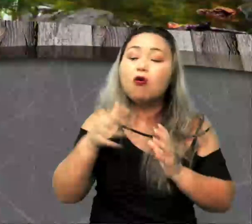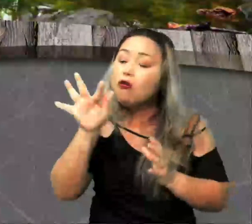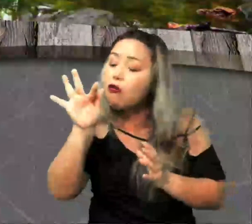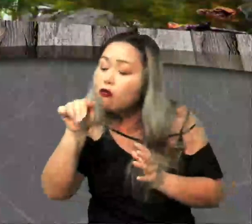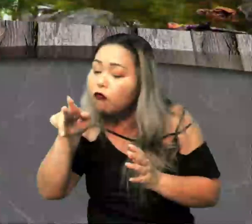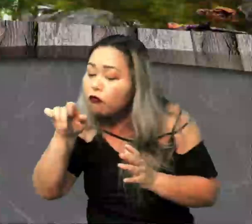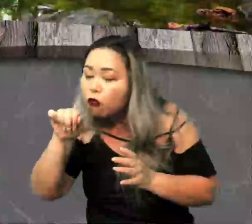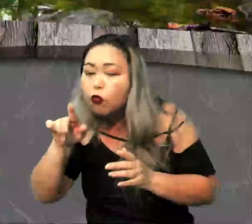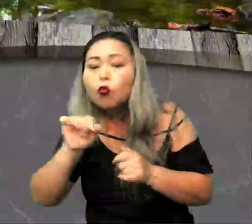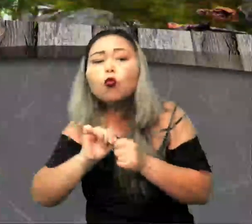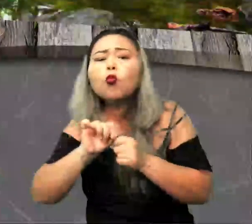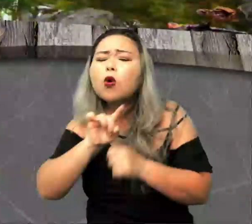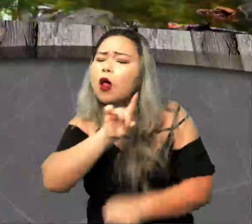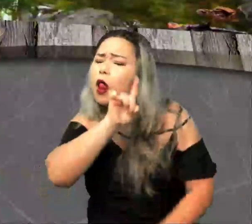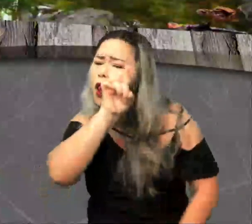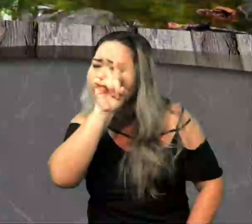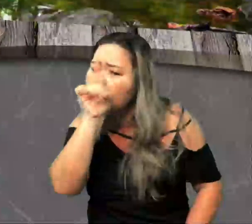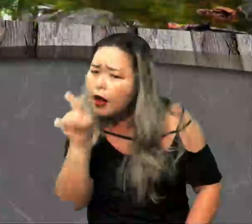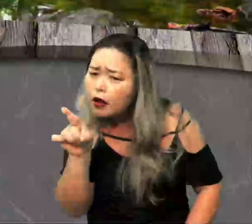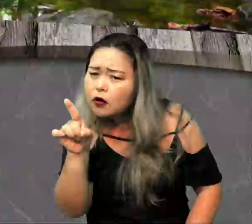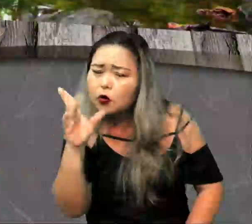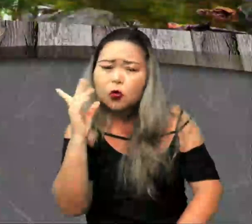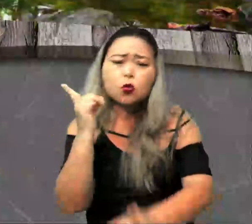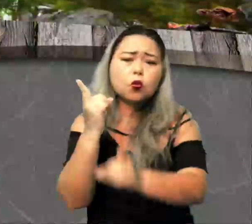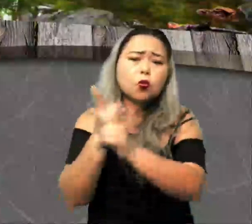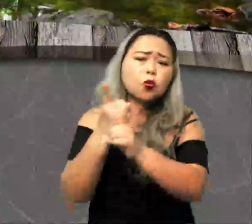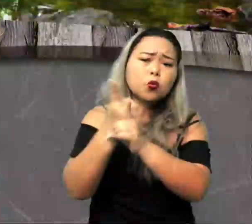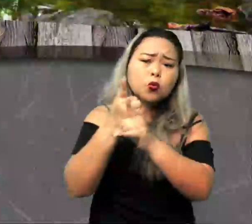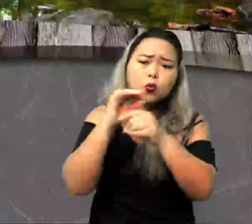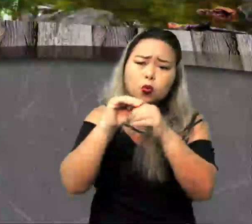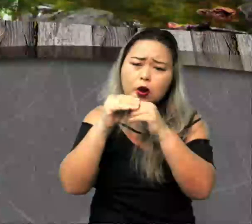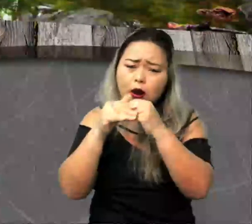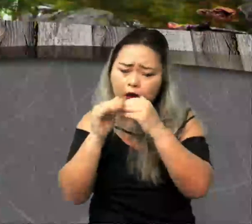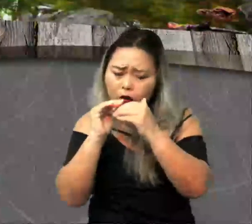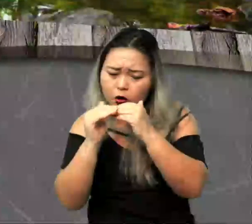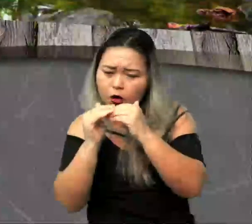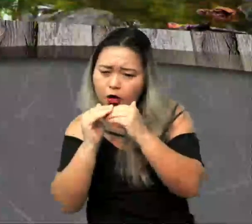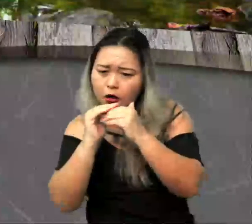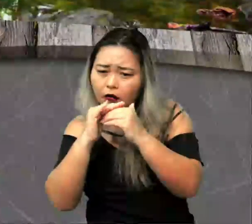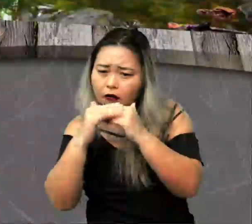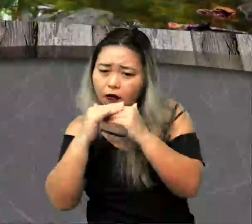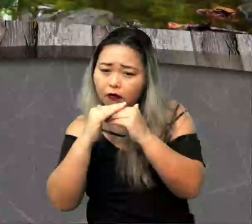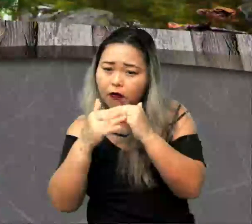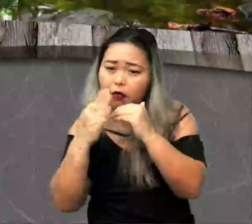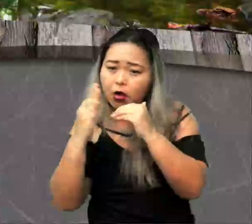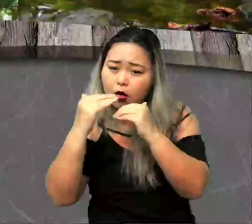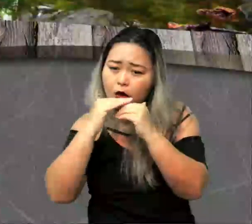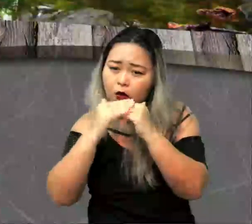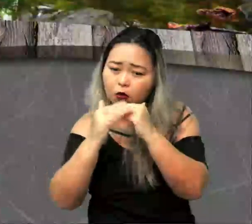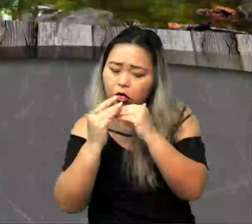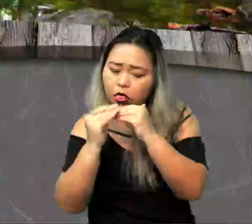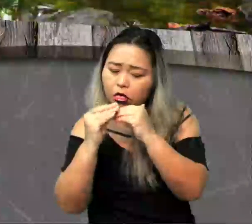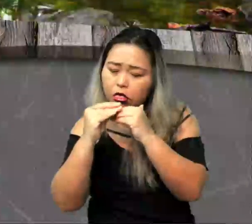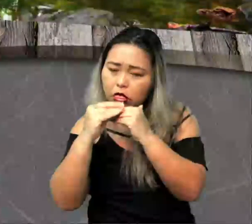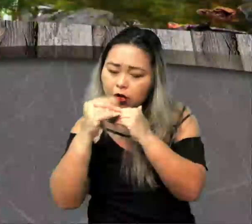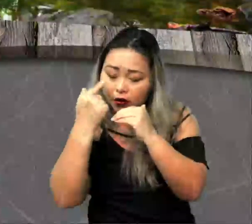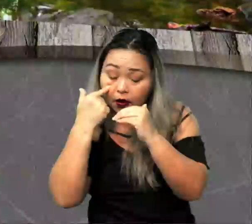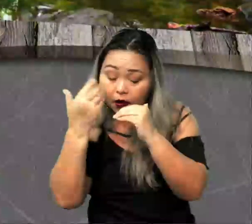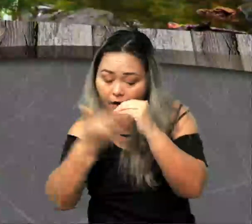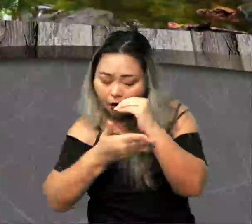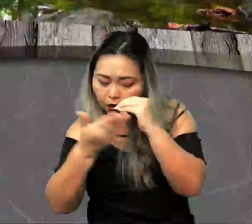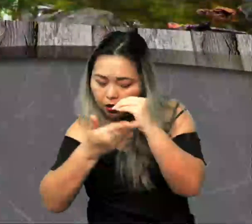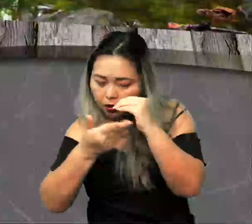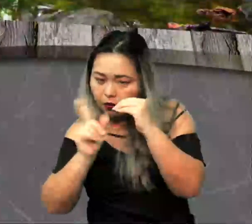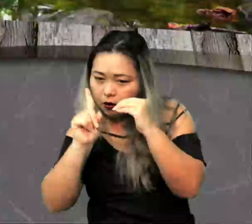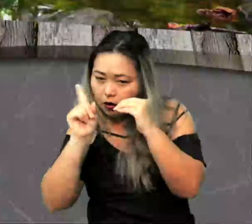fungo, aquele lá que a gente encontra no nosso fermento biológico, a levedura, apesar de ser microscópico,